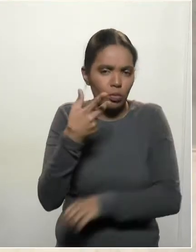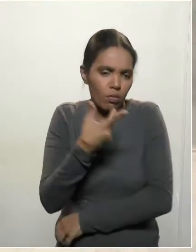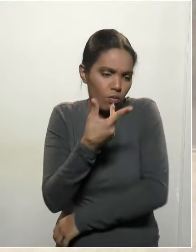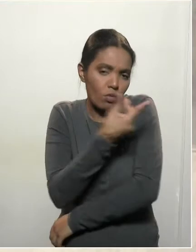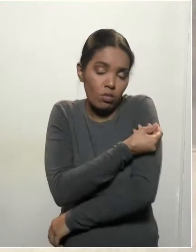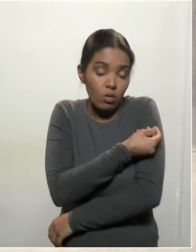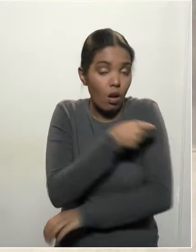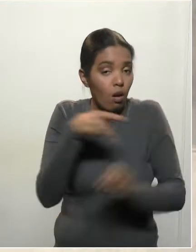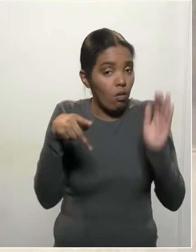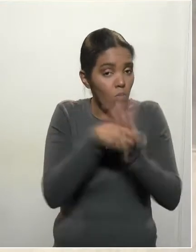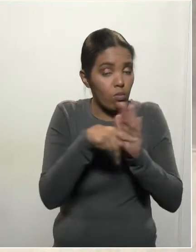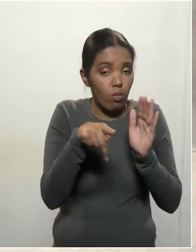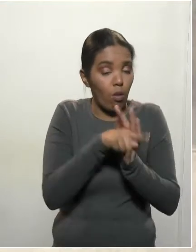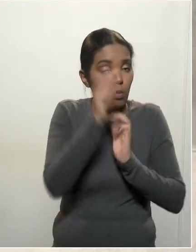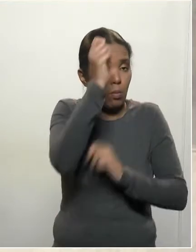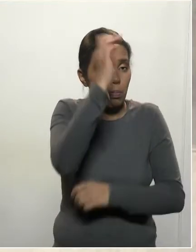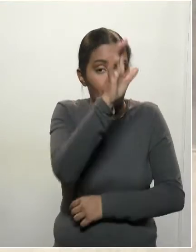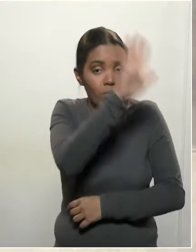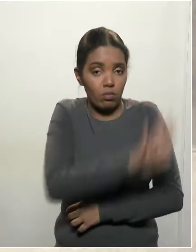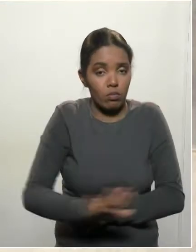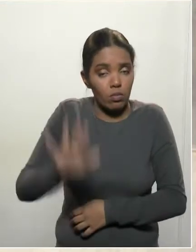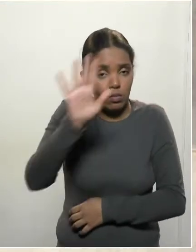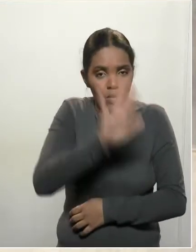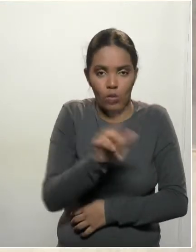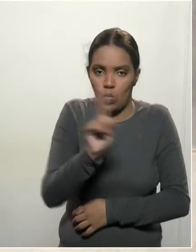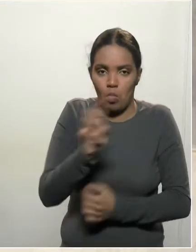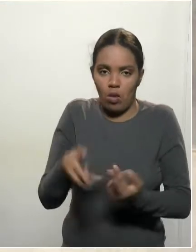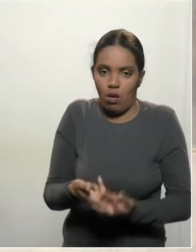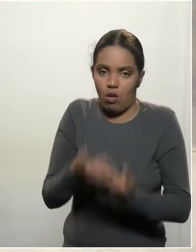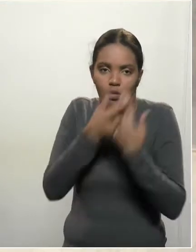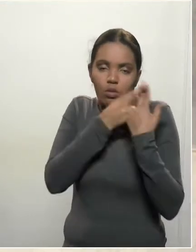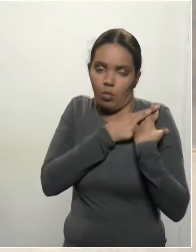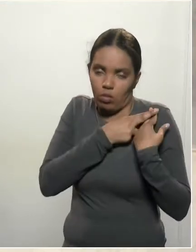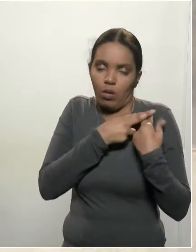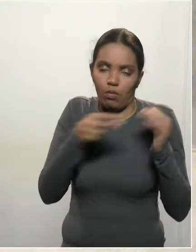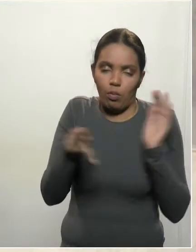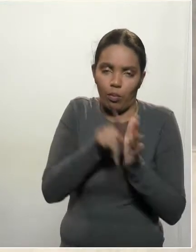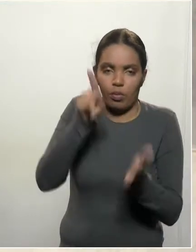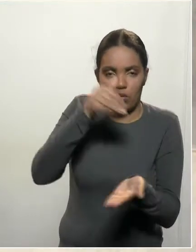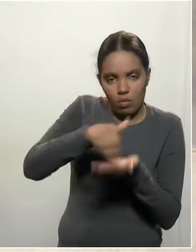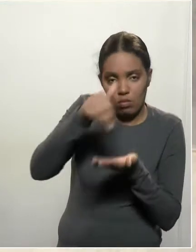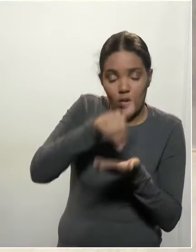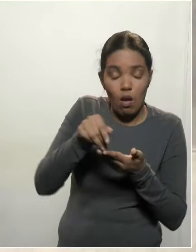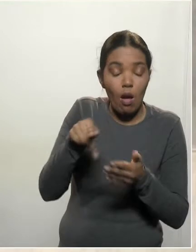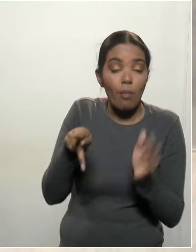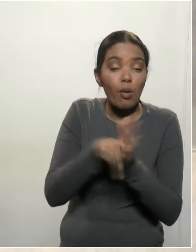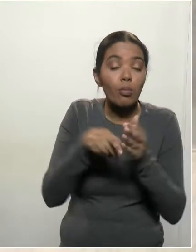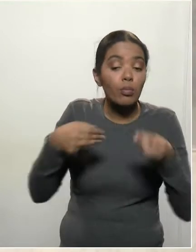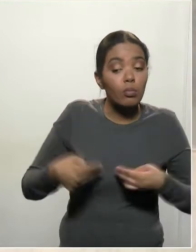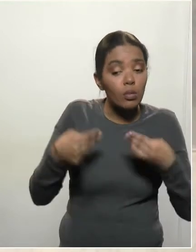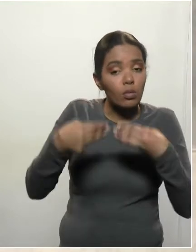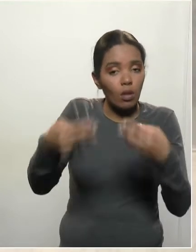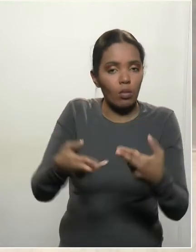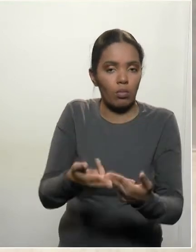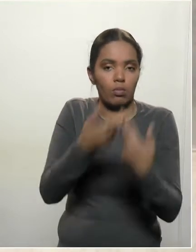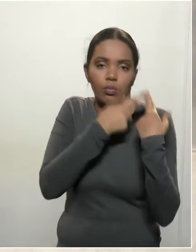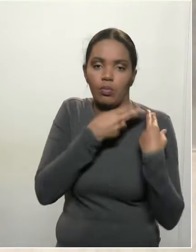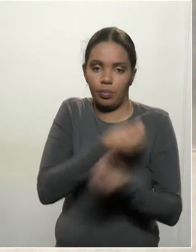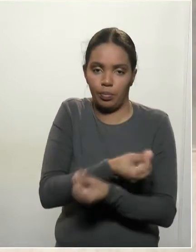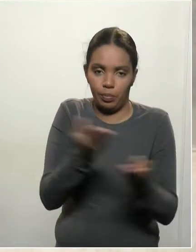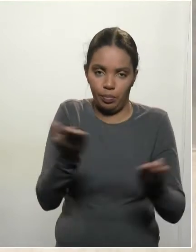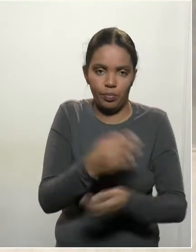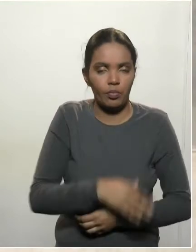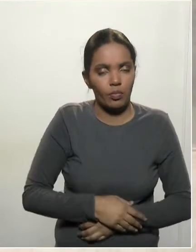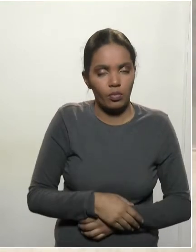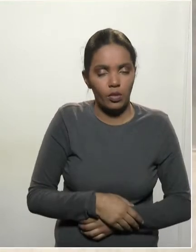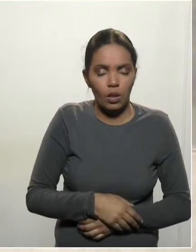Programa Nacional de Imunizações e cabe, portanto, a esse ministério definir a questão do repasse, né? E o Estado, sempre